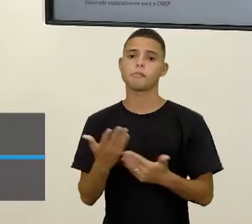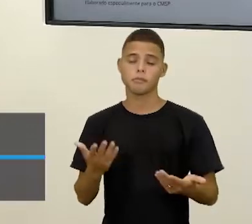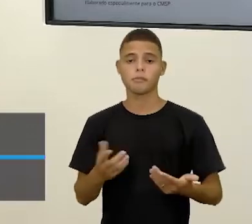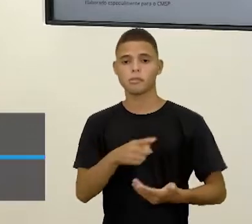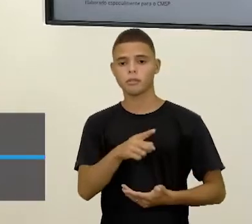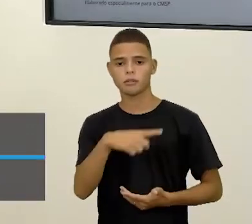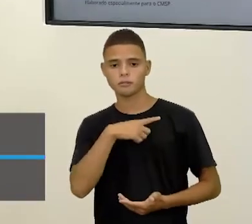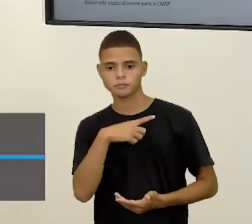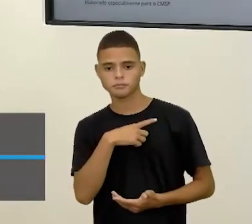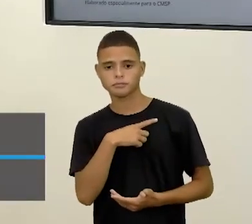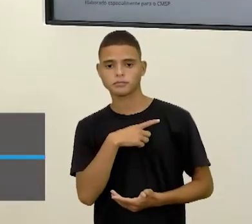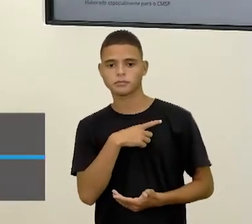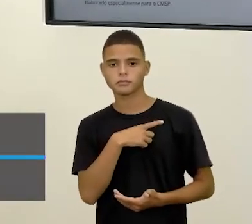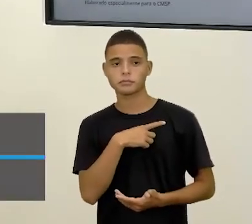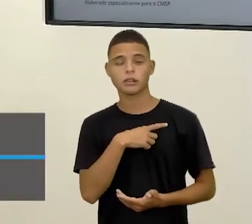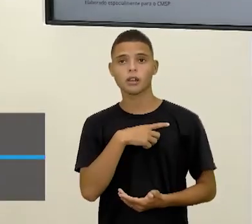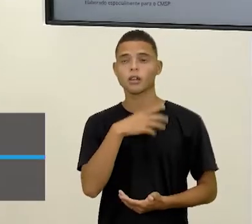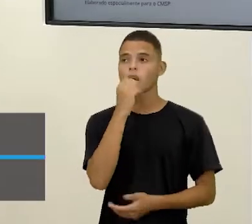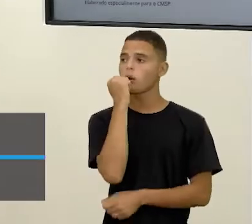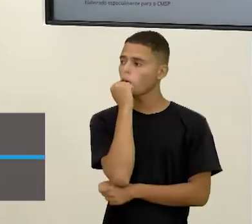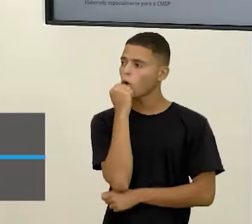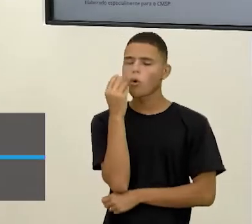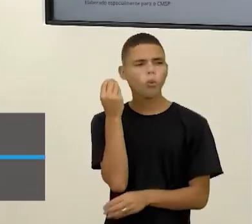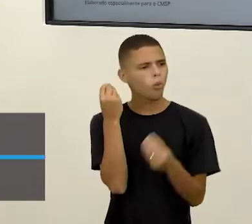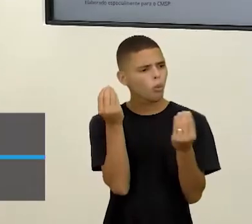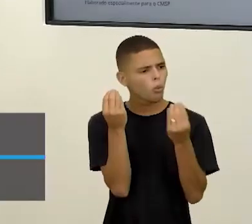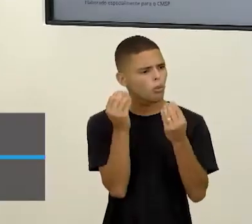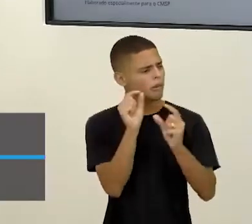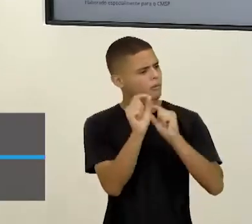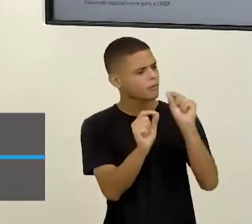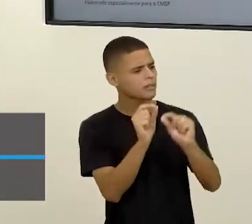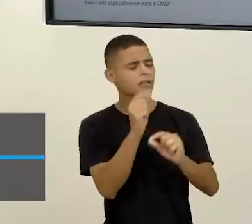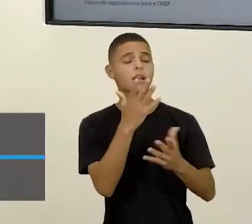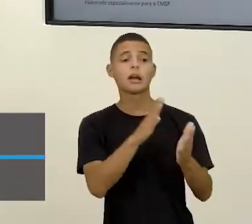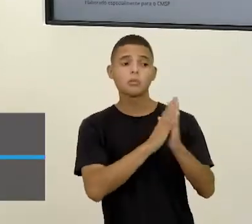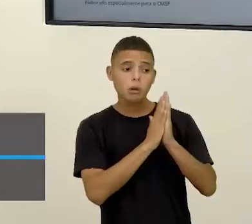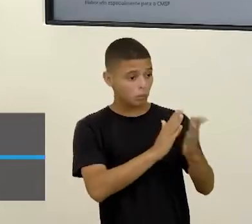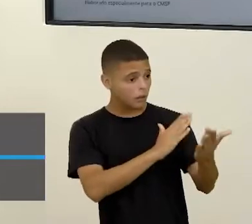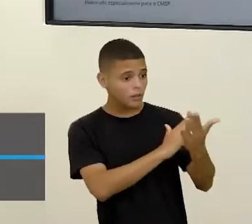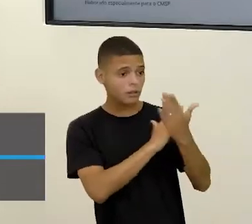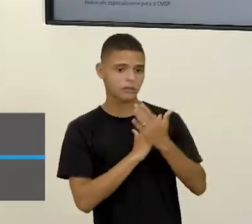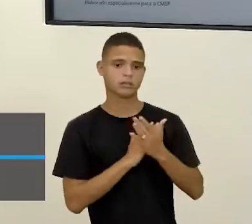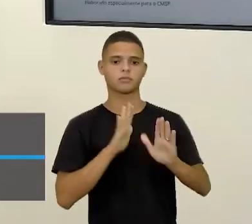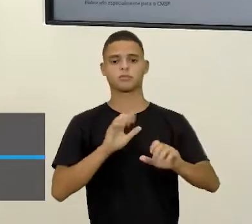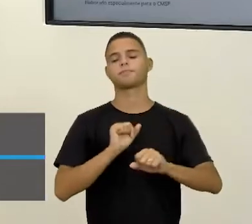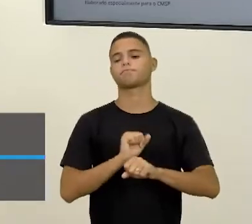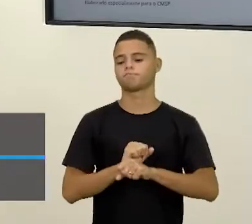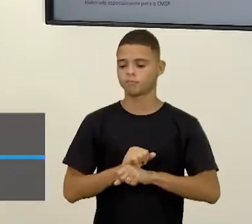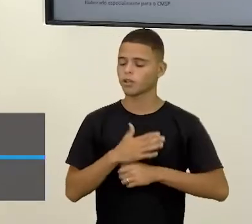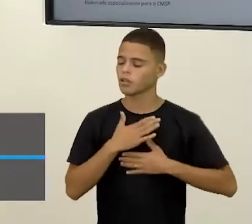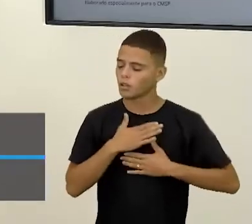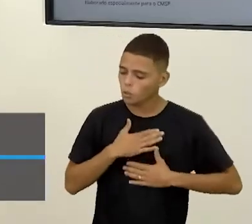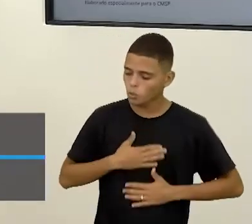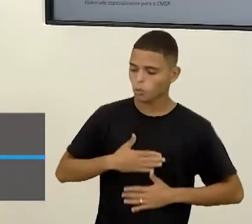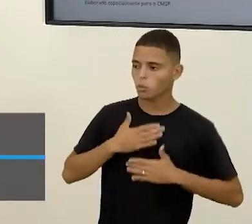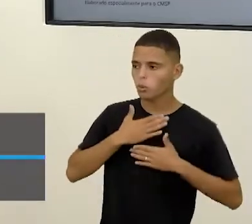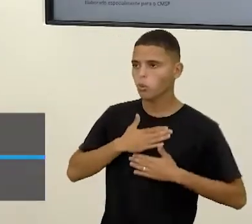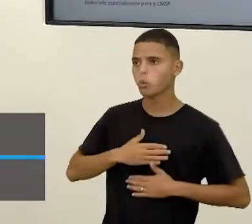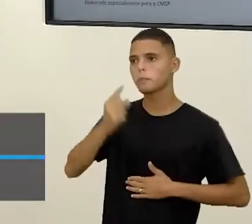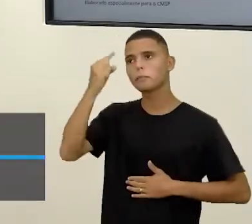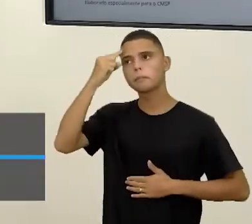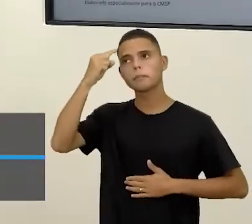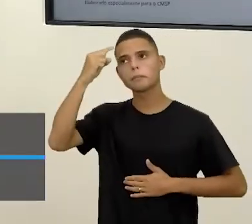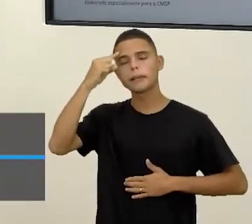tá com um negócio e fala, meu Deus, o que é isso? Socorro! para, quebra o problema, separa